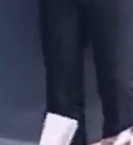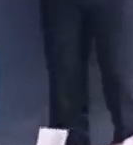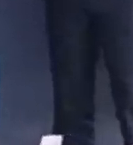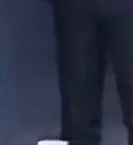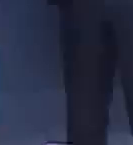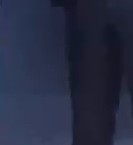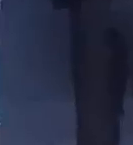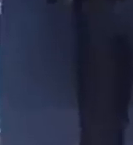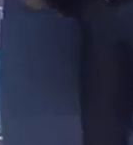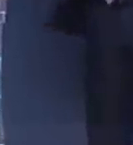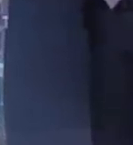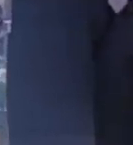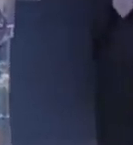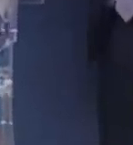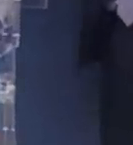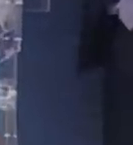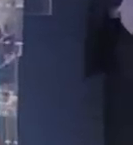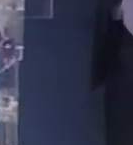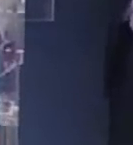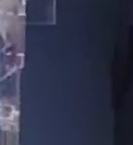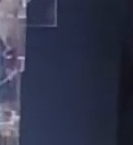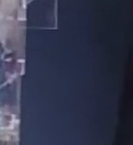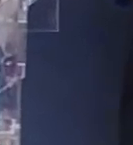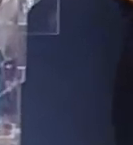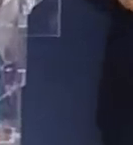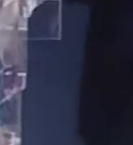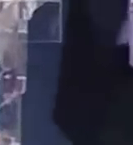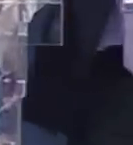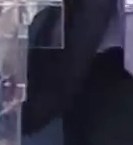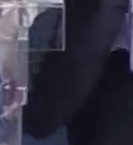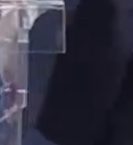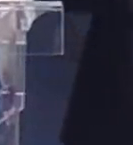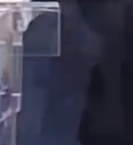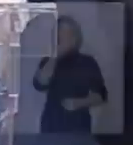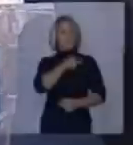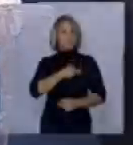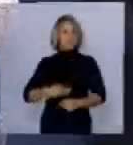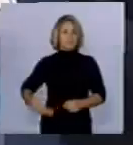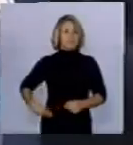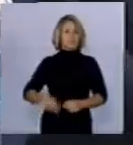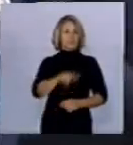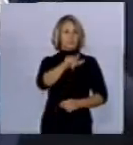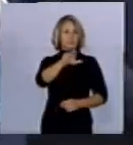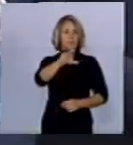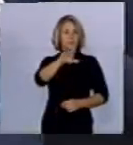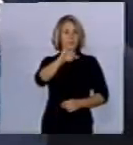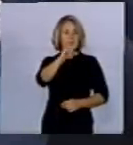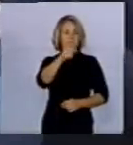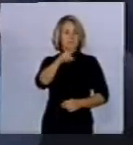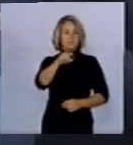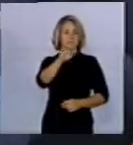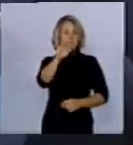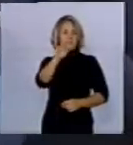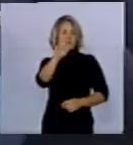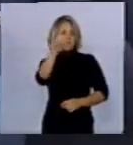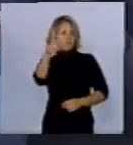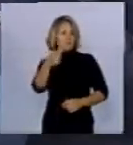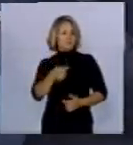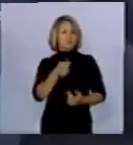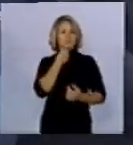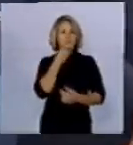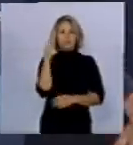audiência nós fizemos esse tema também isso é Excelentíssimo Senhor Ministro Luiz fux Boa tarde senhoras e